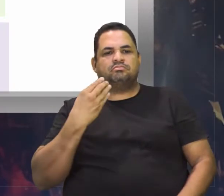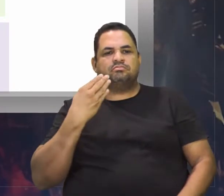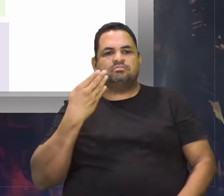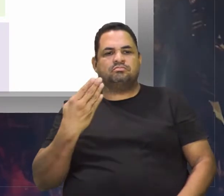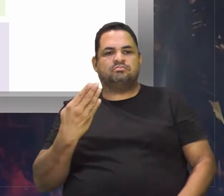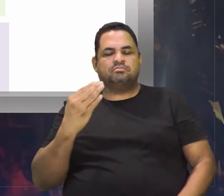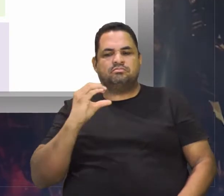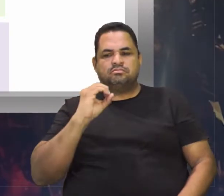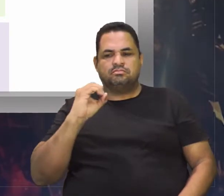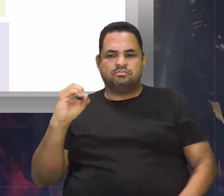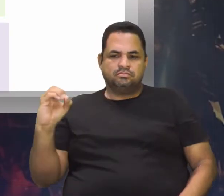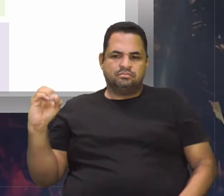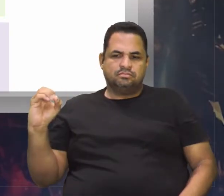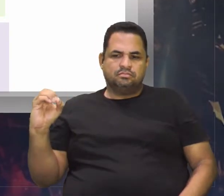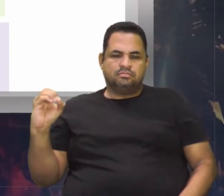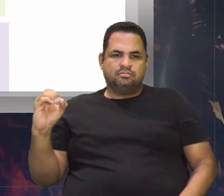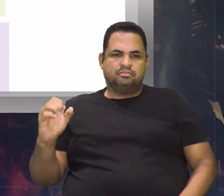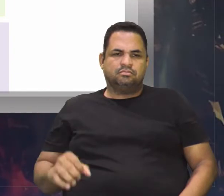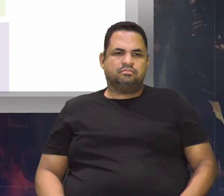1400.